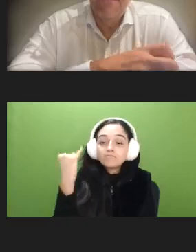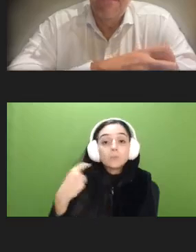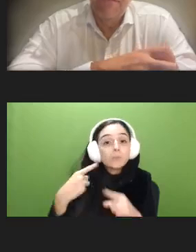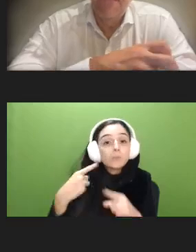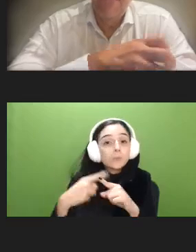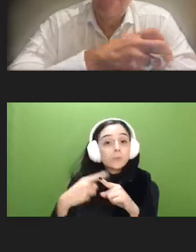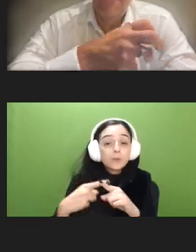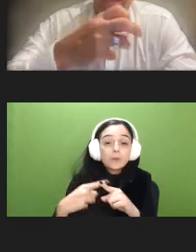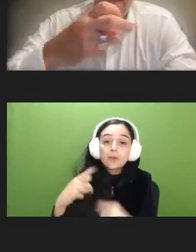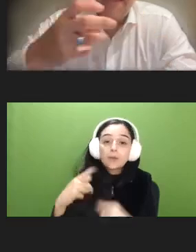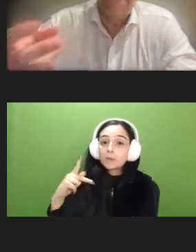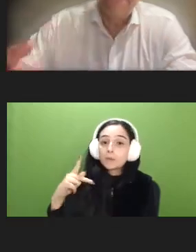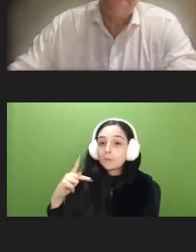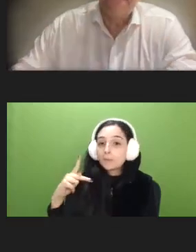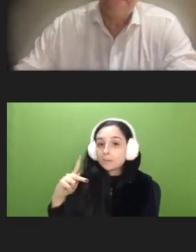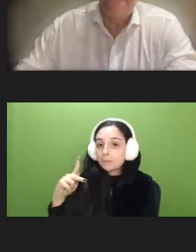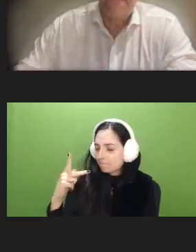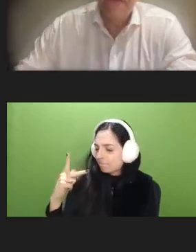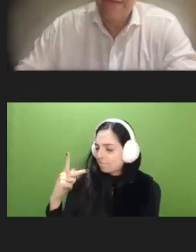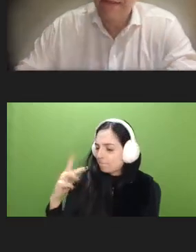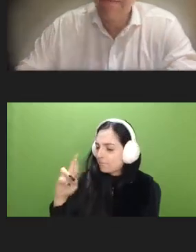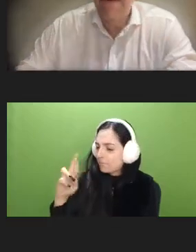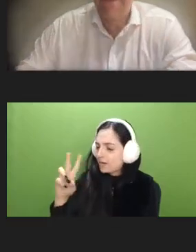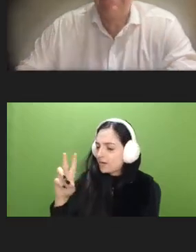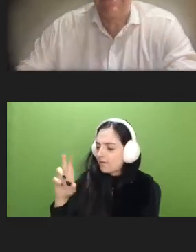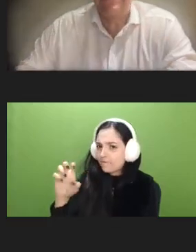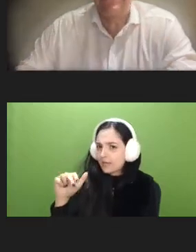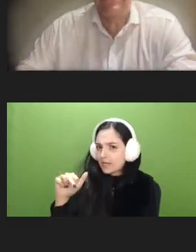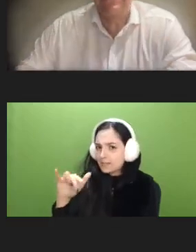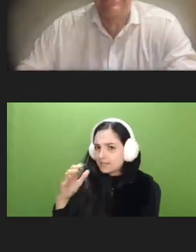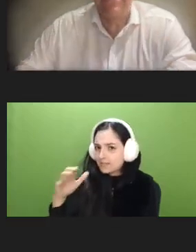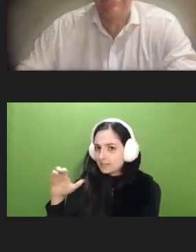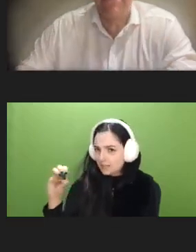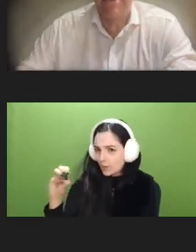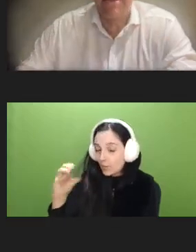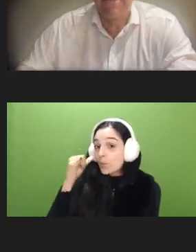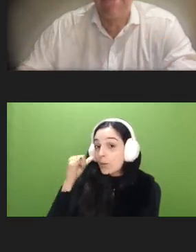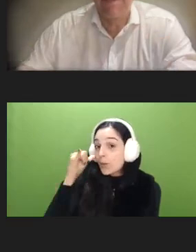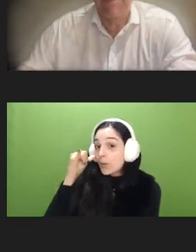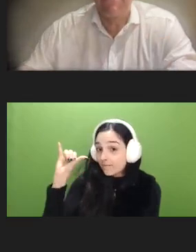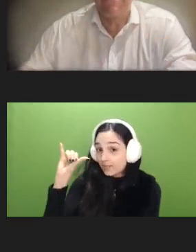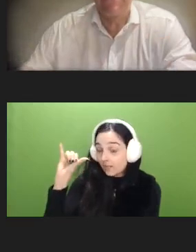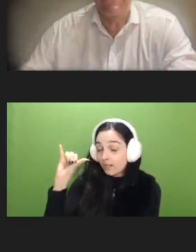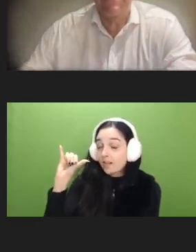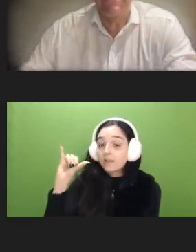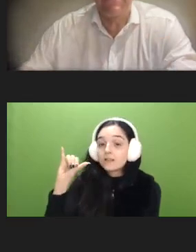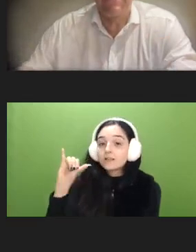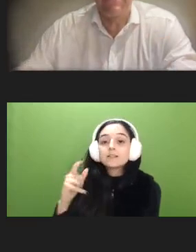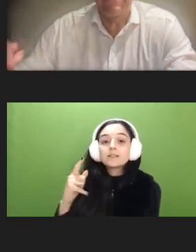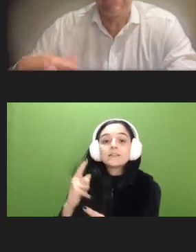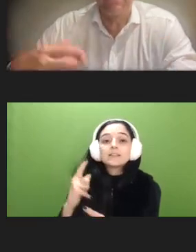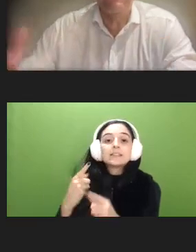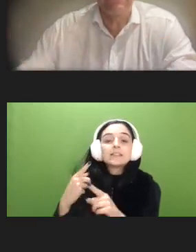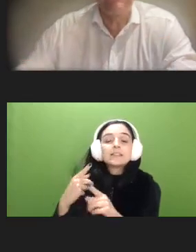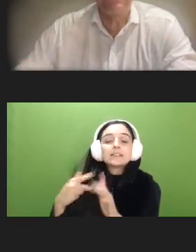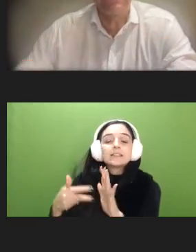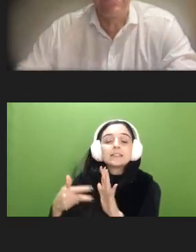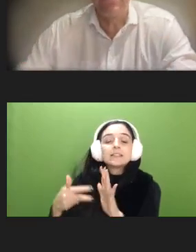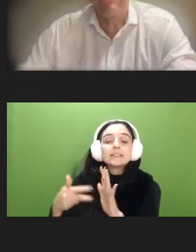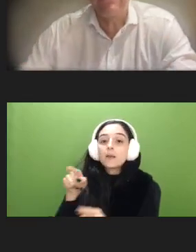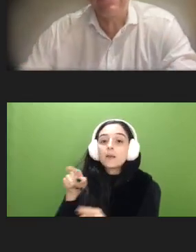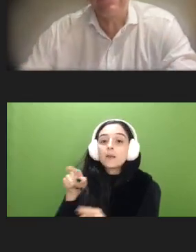você procurar também o atendimento precocemente nos